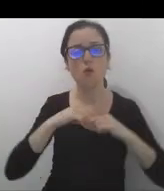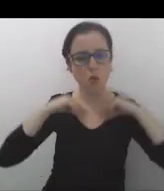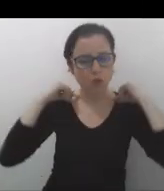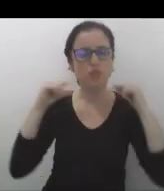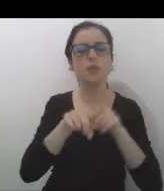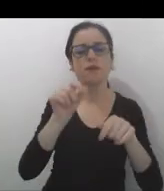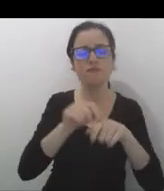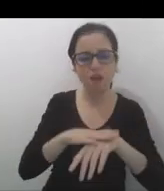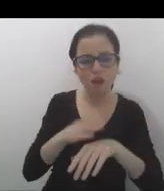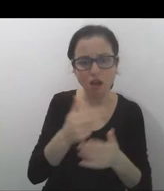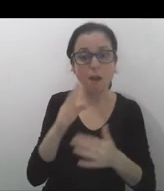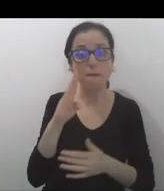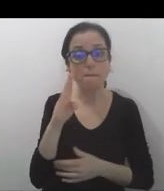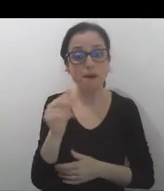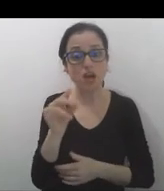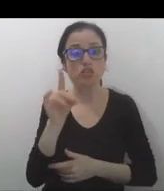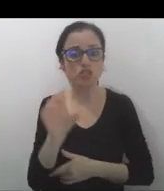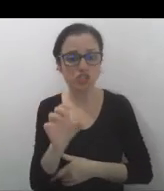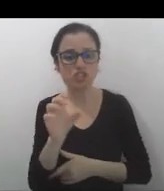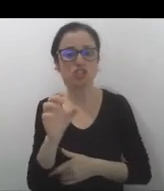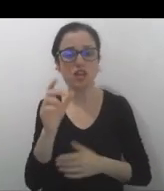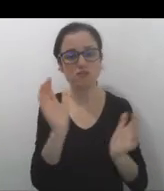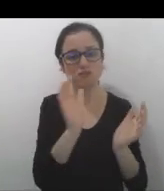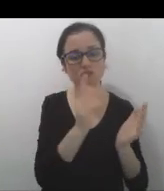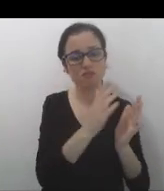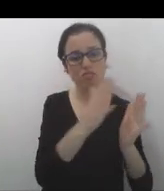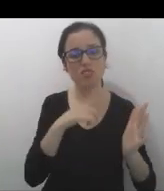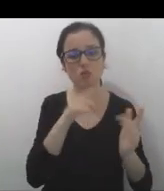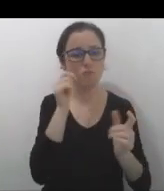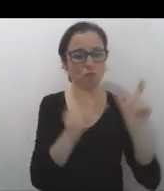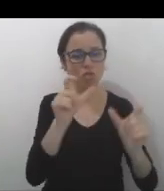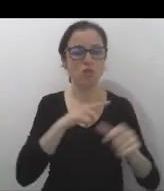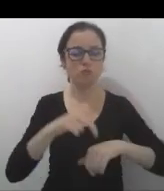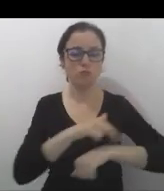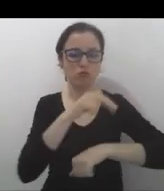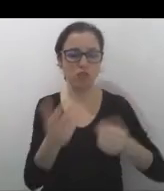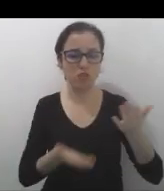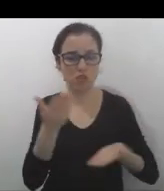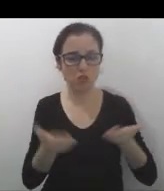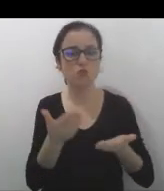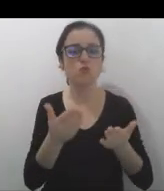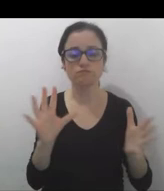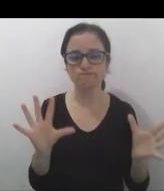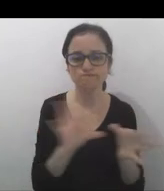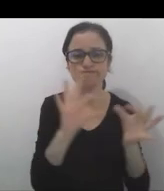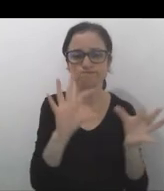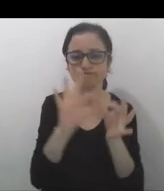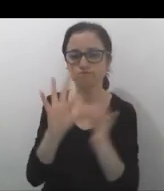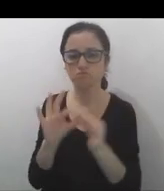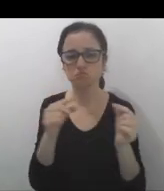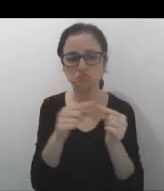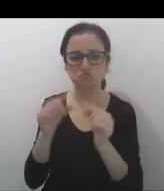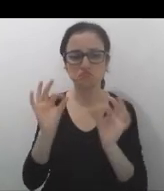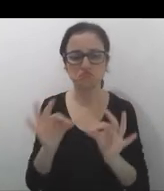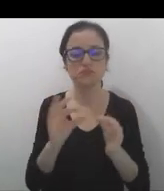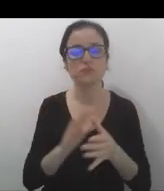por ela, um colar que ela desenhou, esse aqui é o Bard, e essas são as modelos, então, da Dior, né? E é